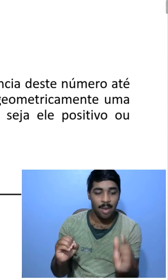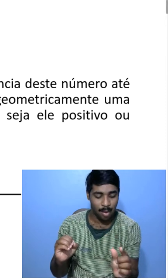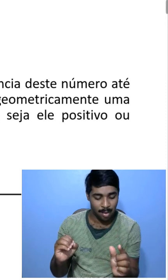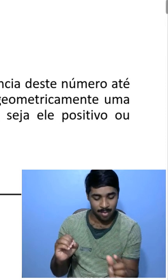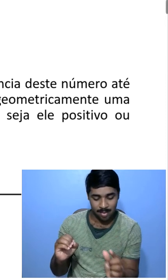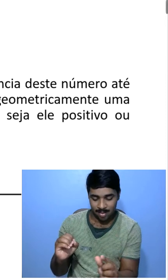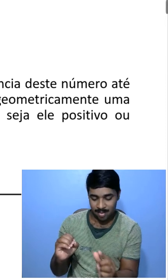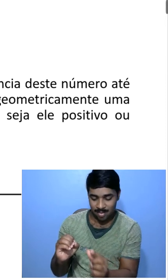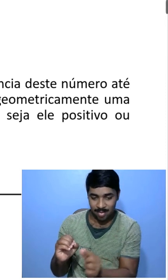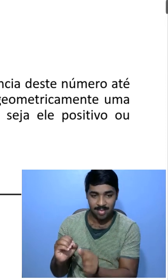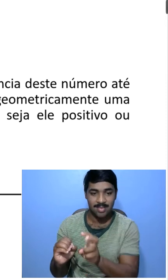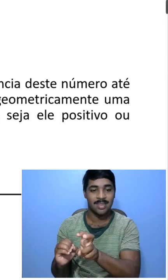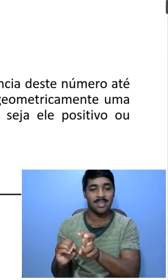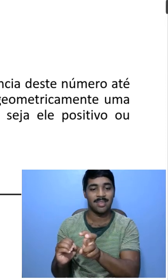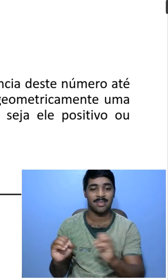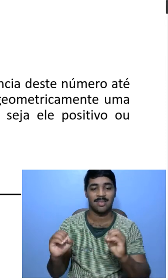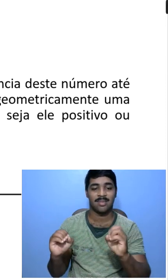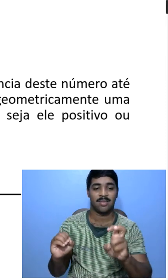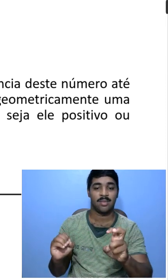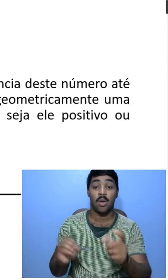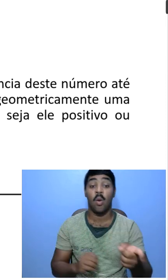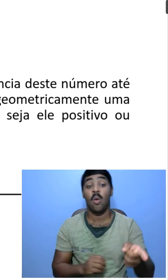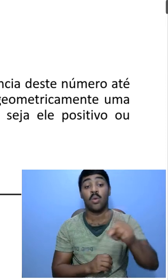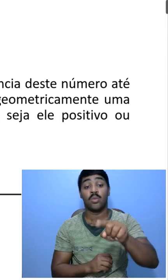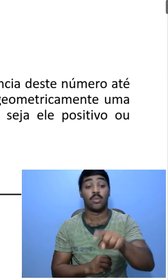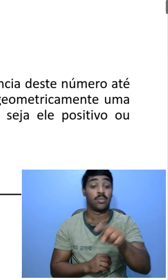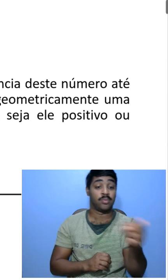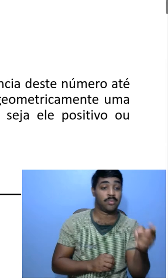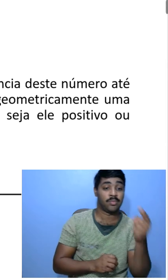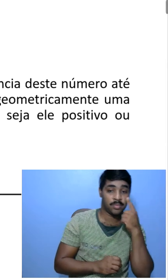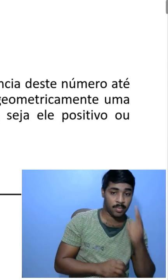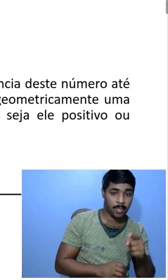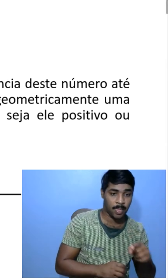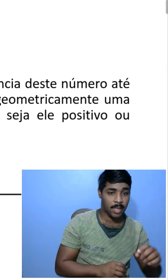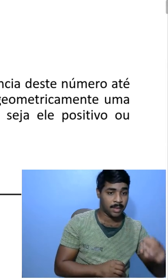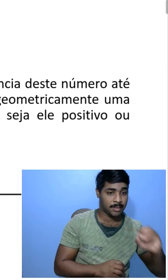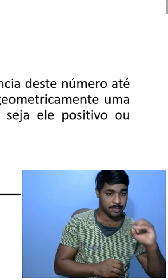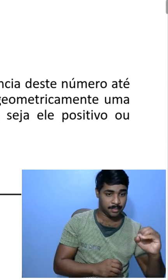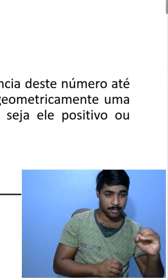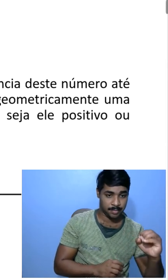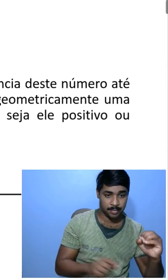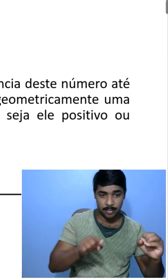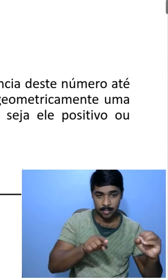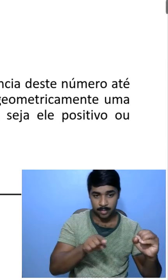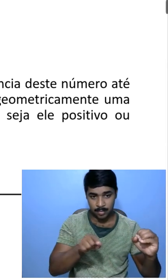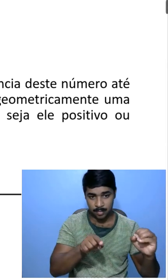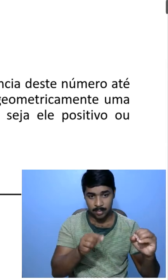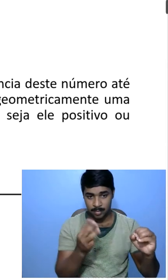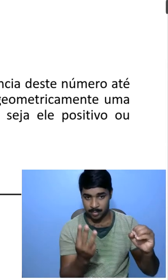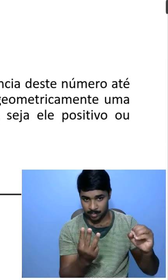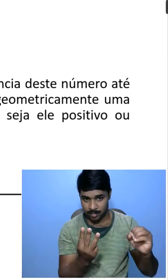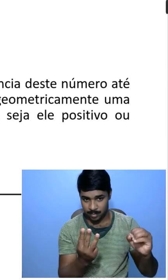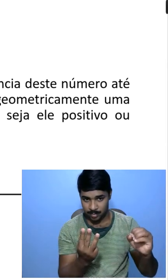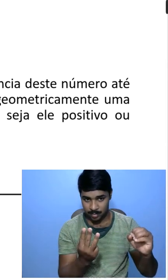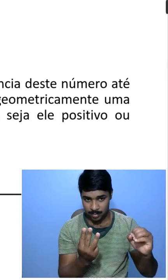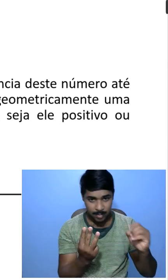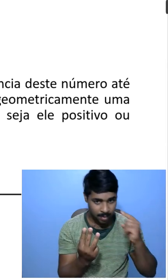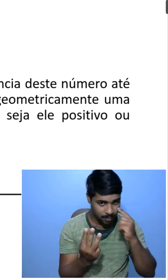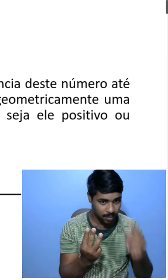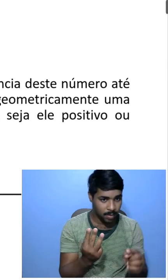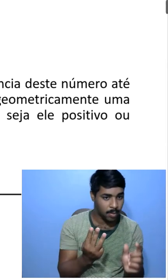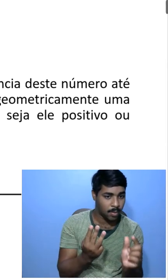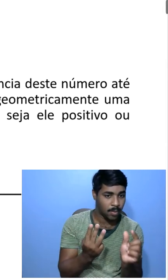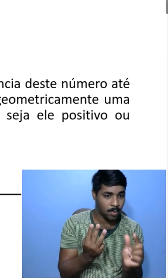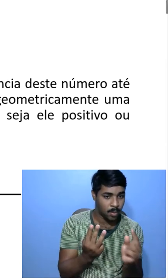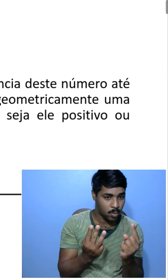da origem. E aqui um outro. Ó, o número menos 3 está 3 unidades da origem.